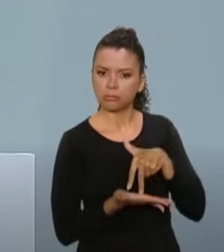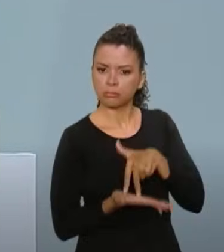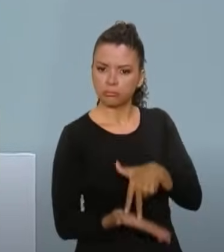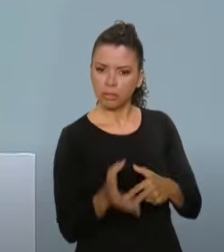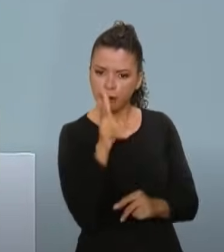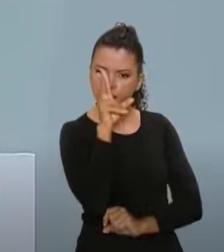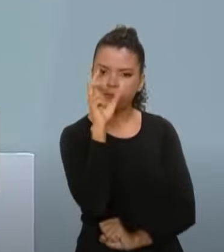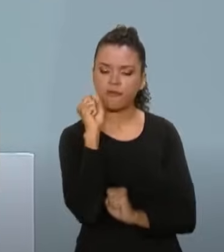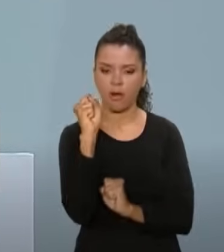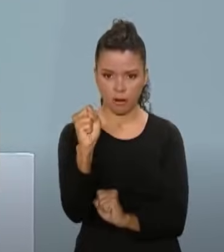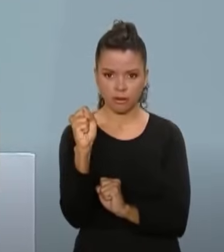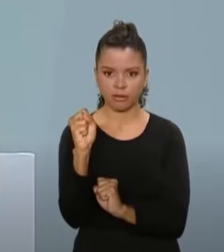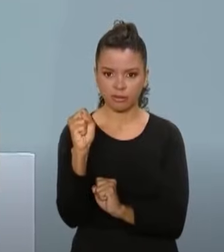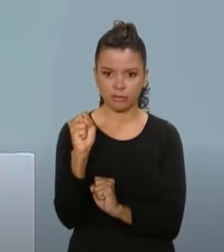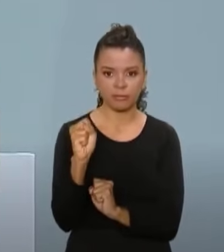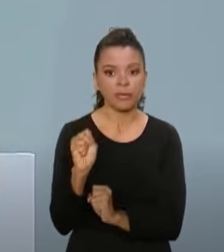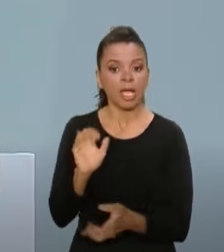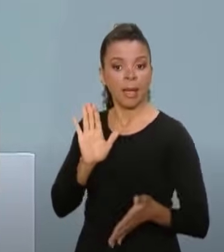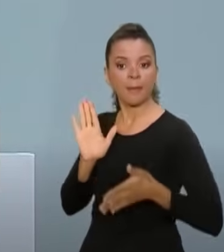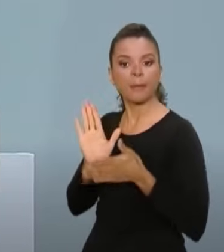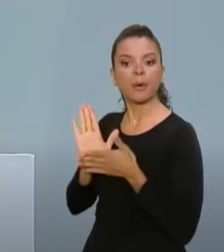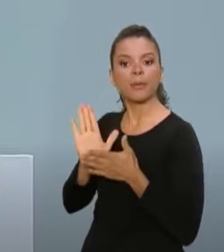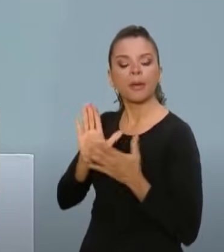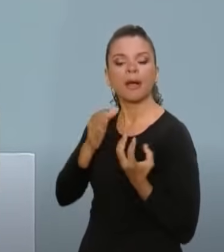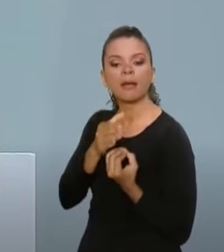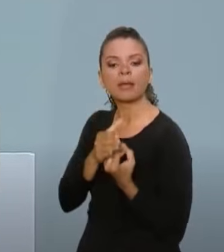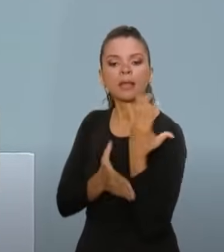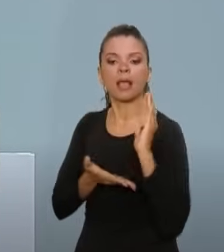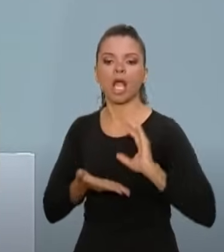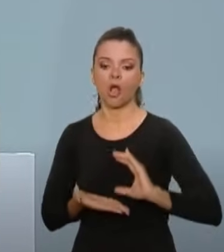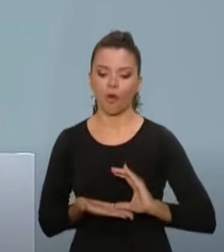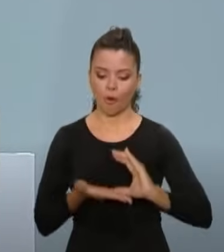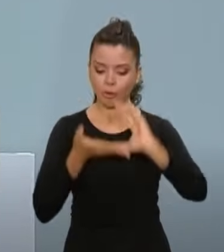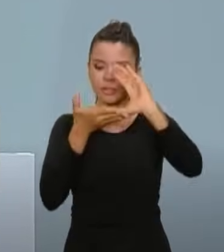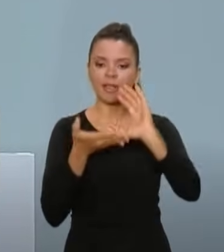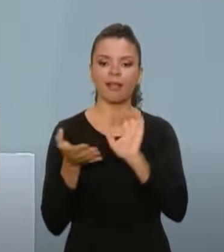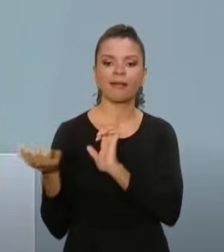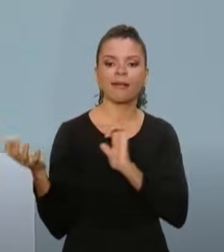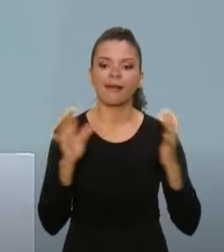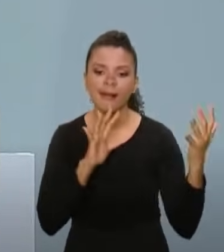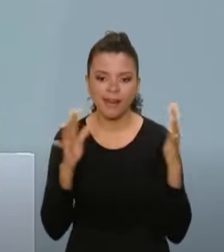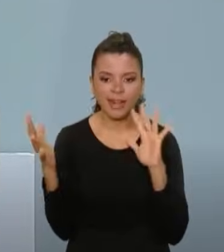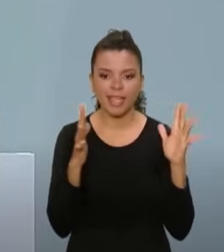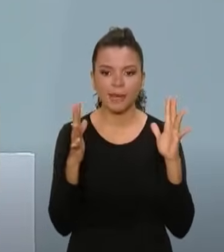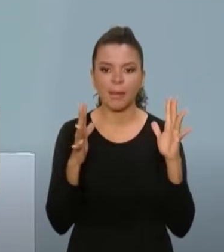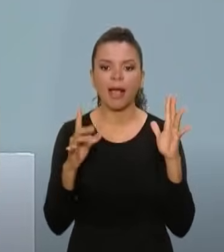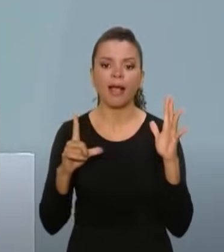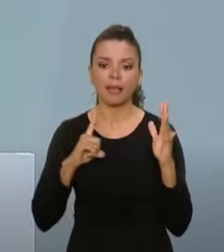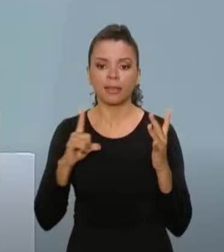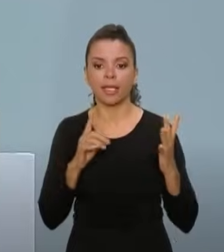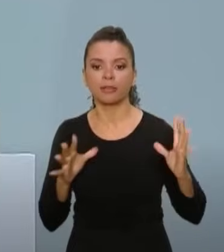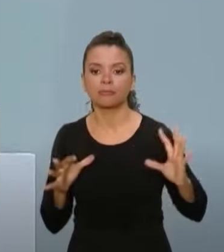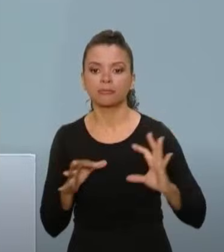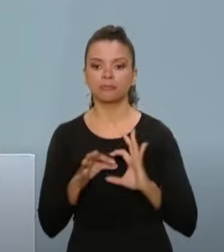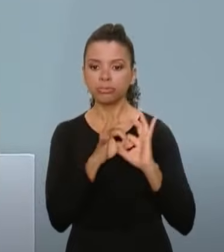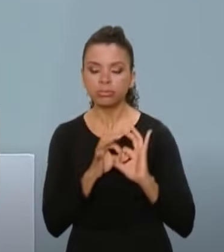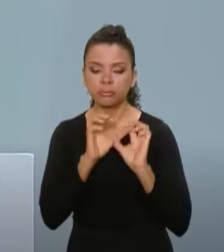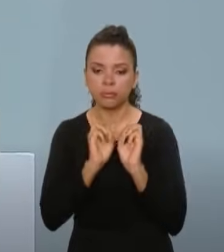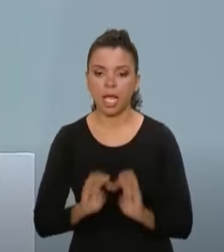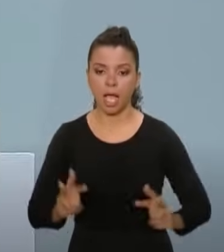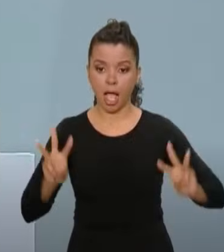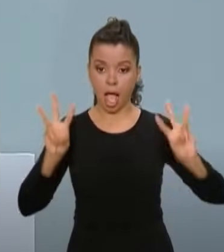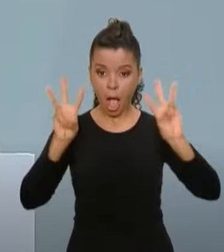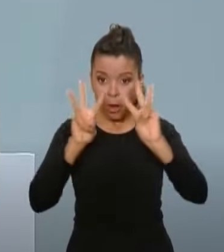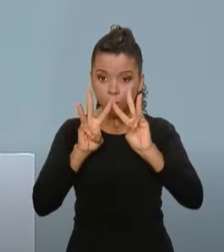ações. A proposta de criação de um Conselho do Clima, vinculado à Assembleia Geral da ONU, é uma